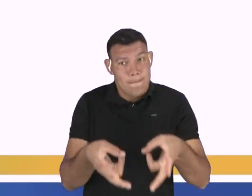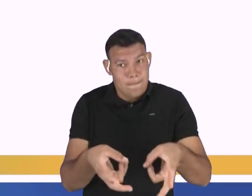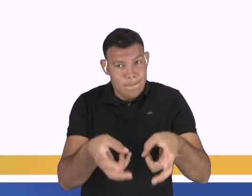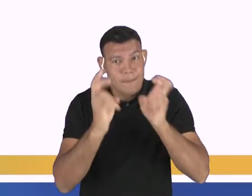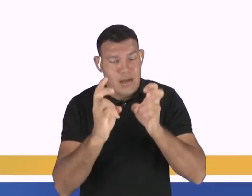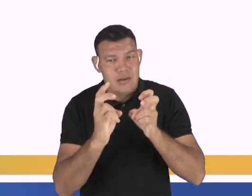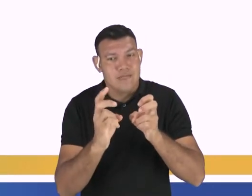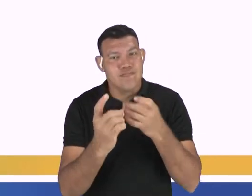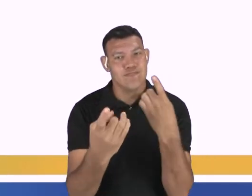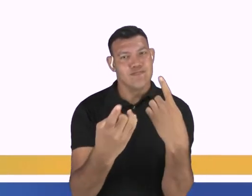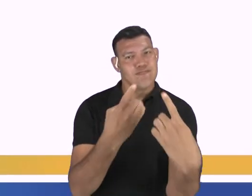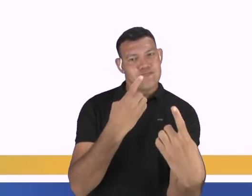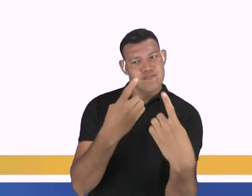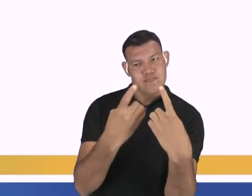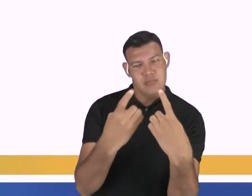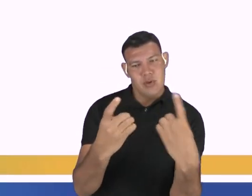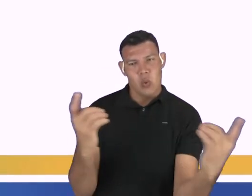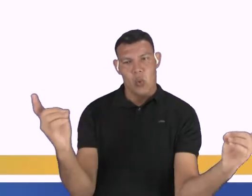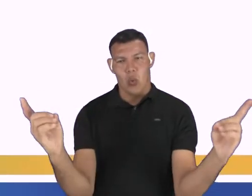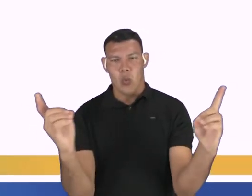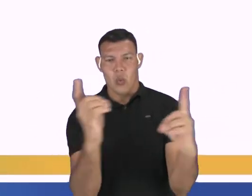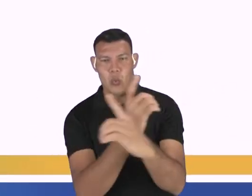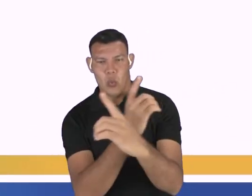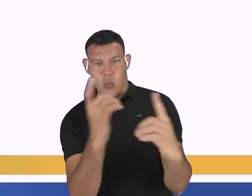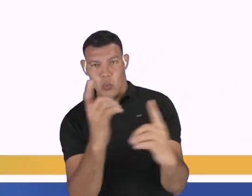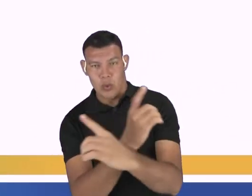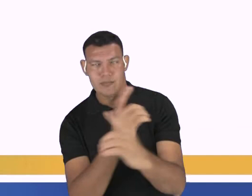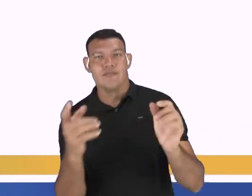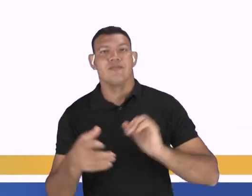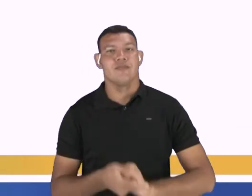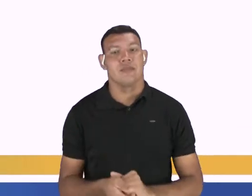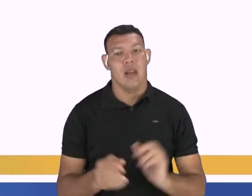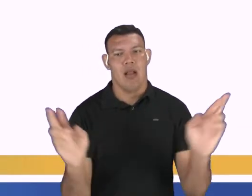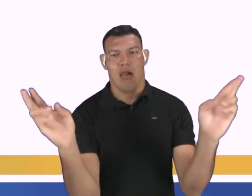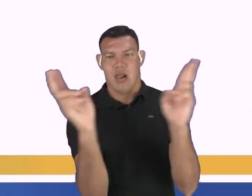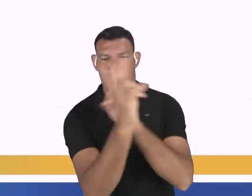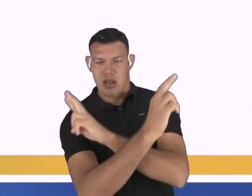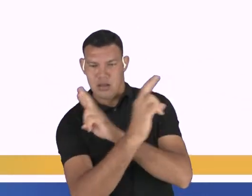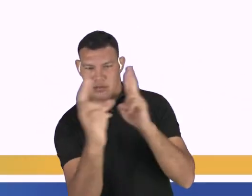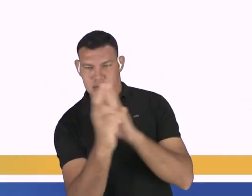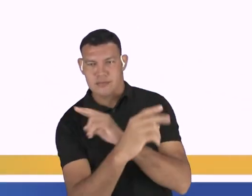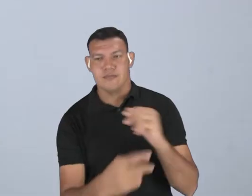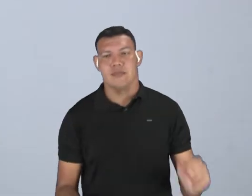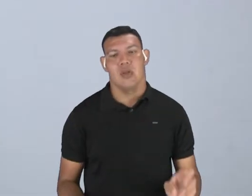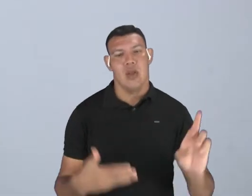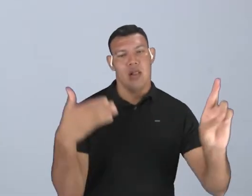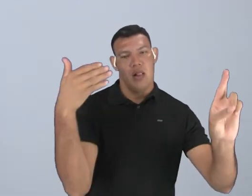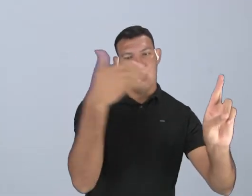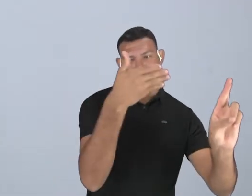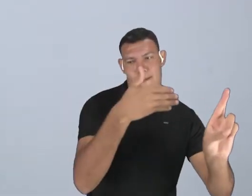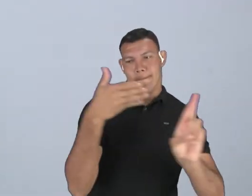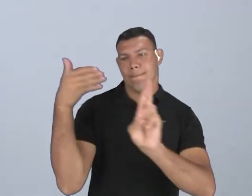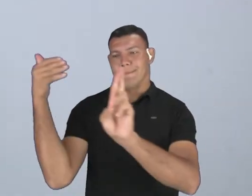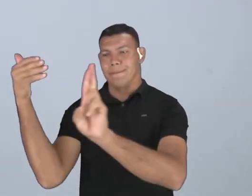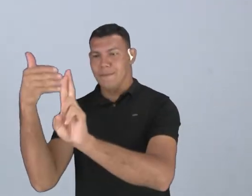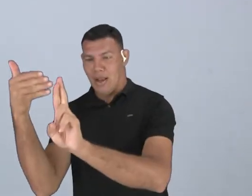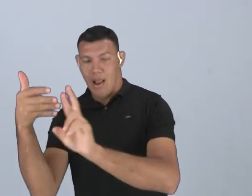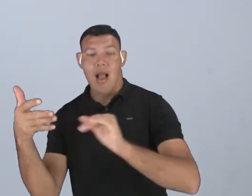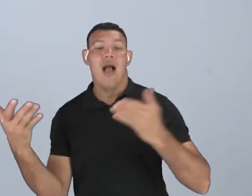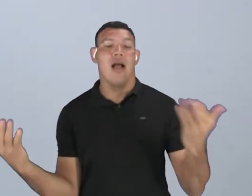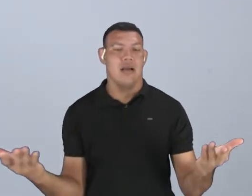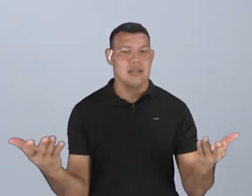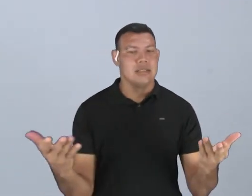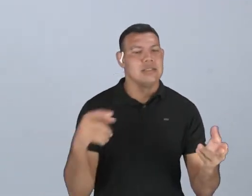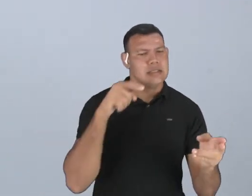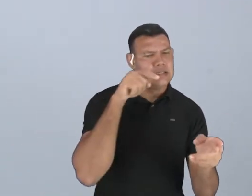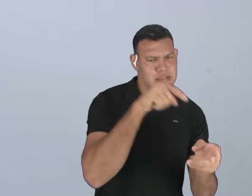estabelecido entre os textos que se cruzam, ou seja, uma referência que faz a outro texto para que eu possa entender aquele que